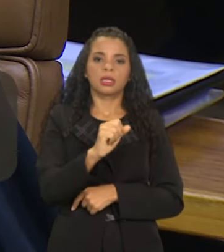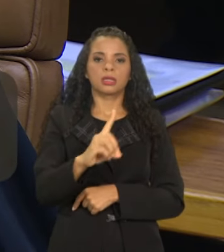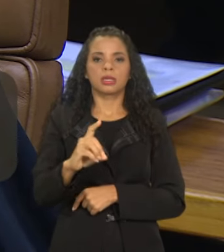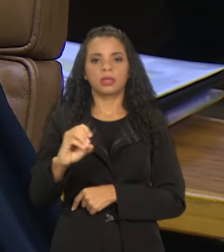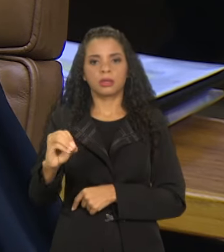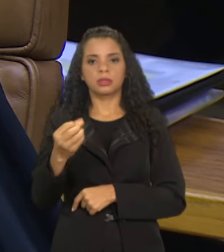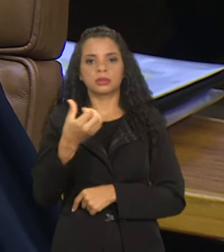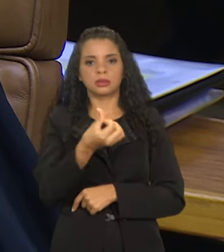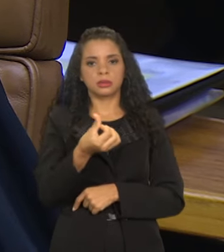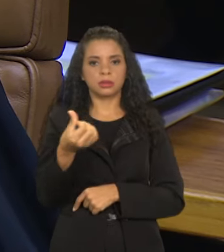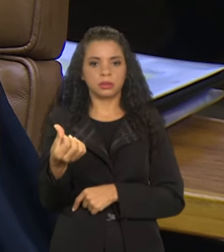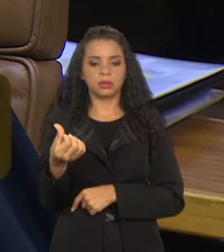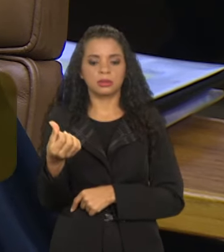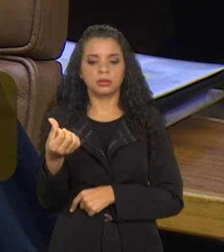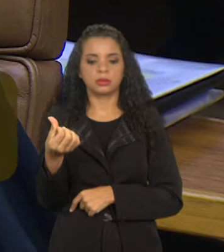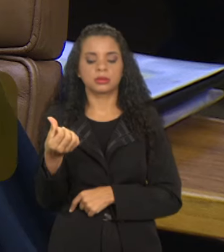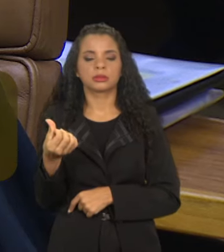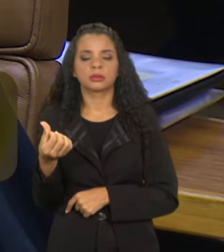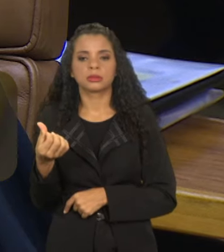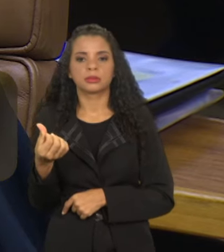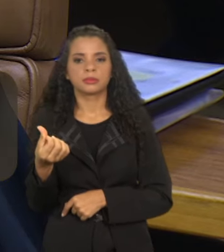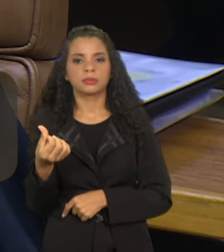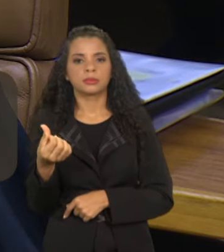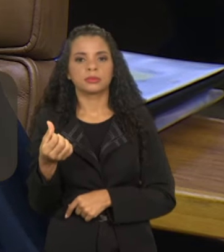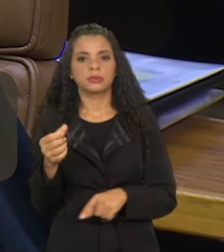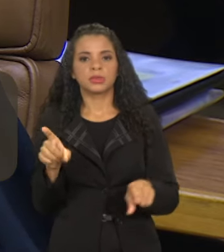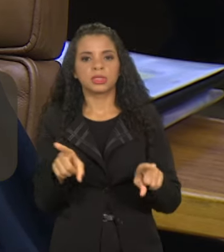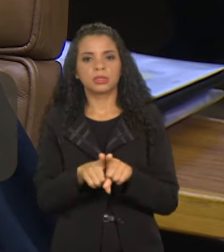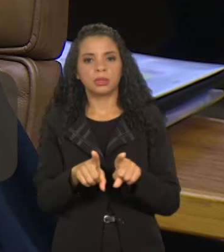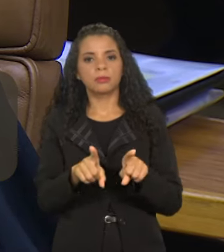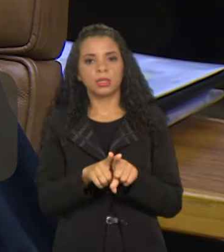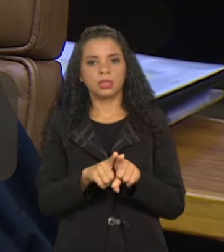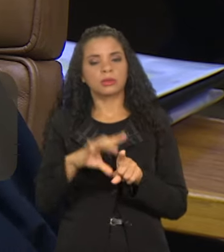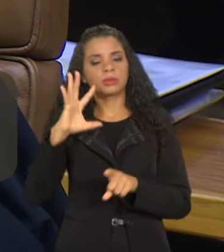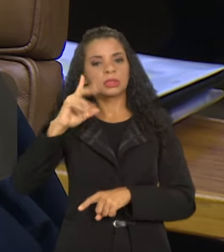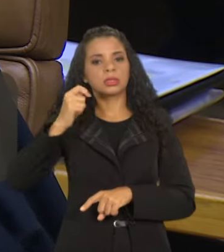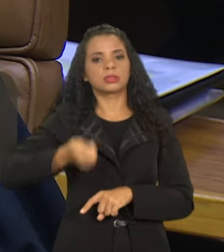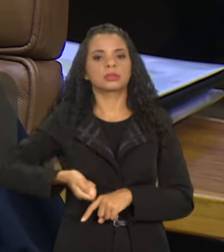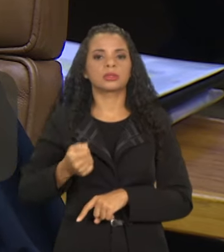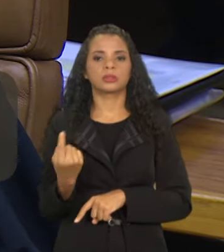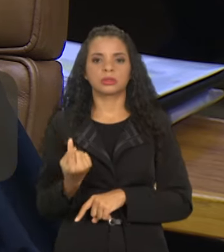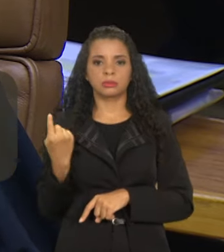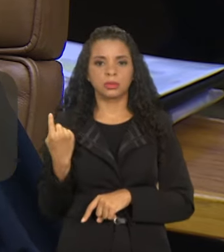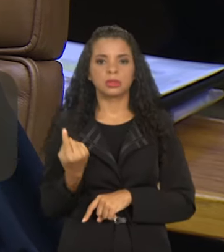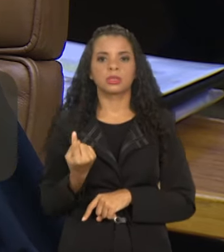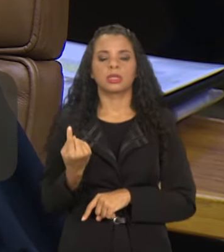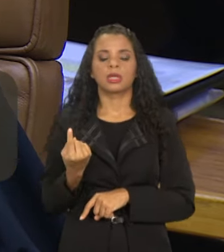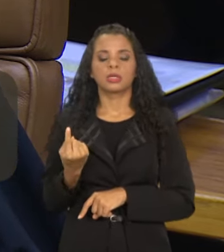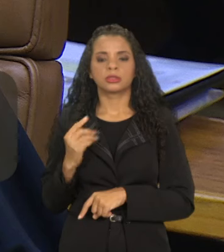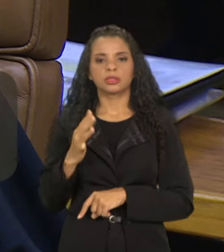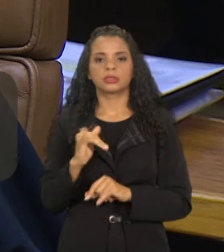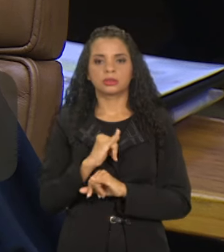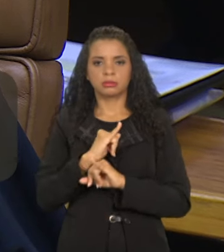e trago algumas decisões monocráticas também que eu já mencionei no início do